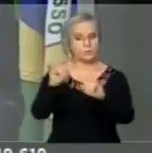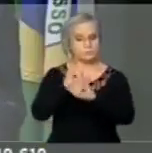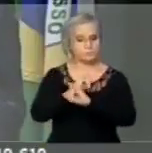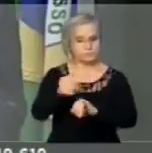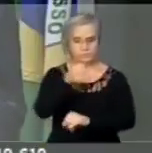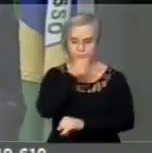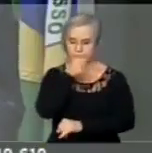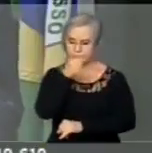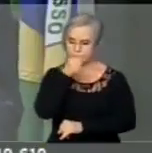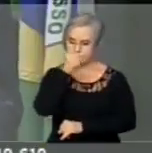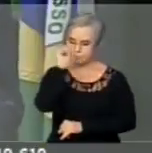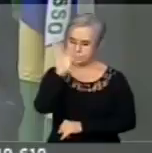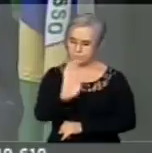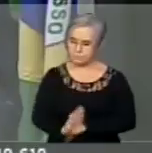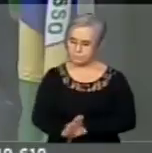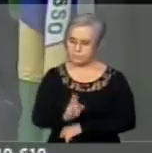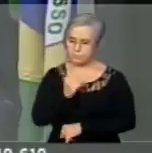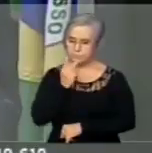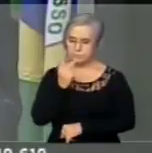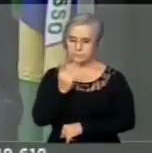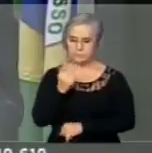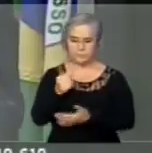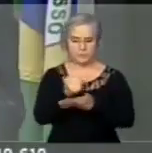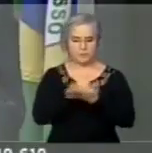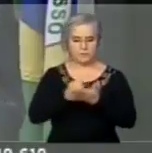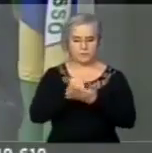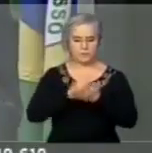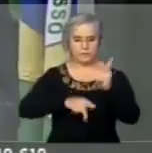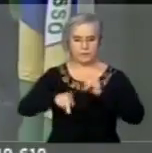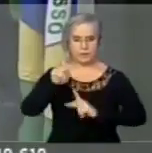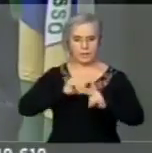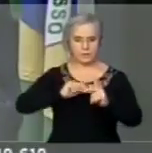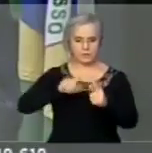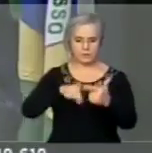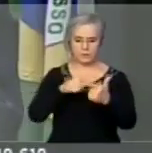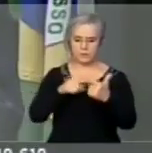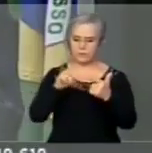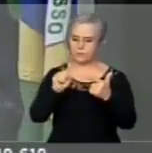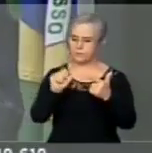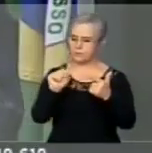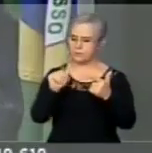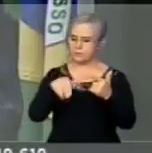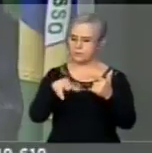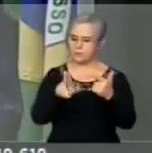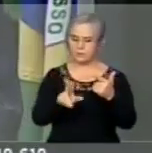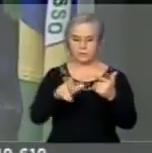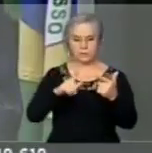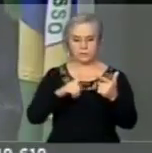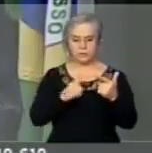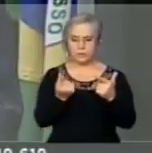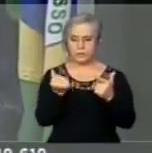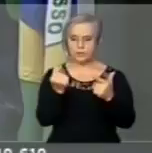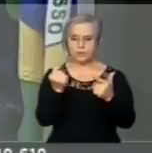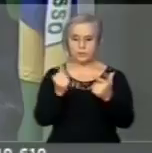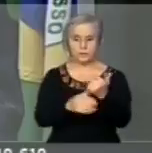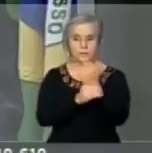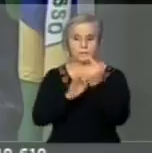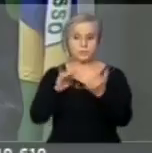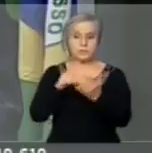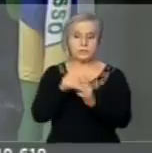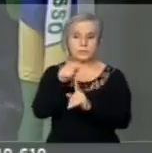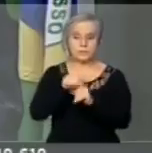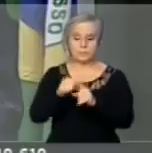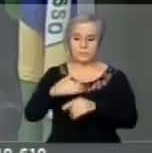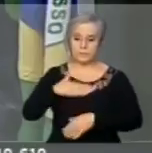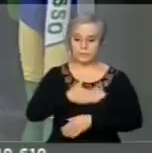nacional, disse que a Farmácia Popular e o SAMU só têm recursos garantidos até o mês de agosto. Ou